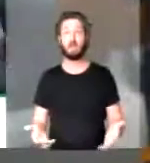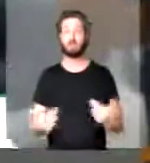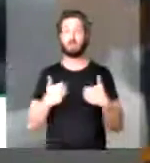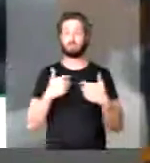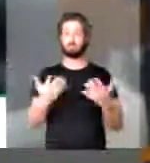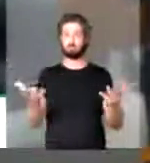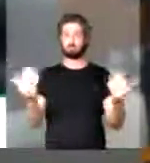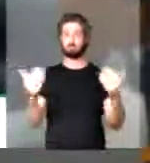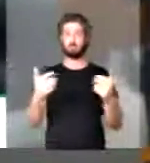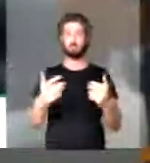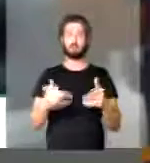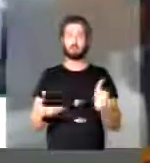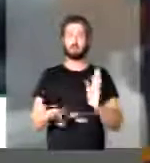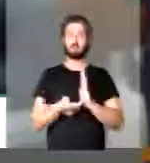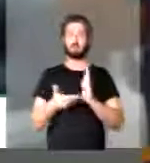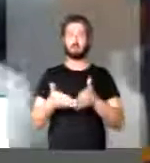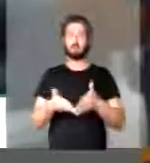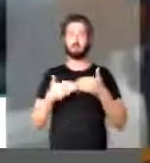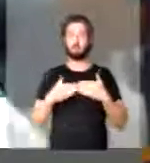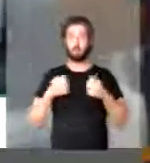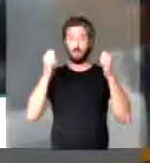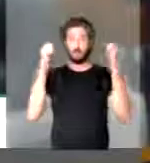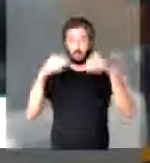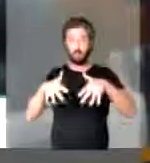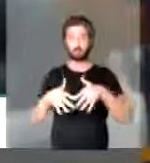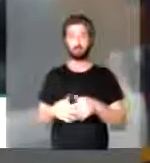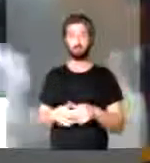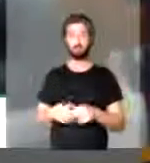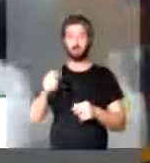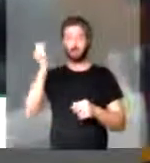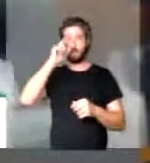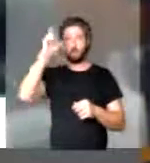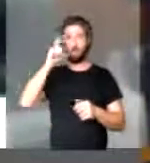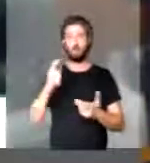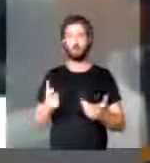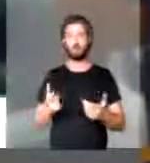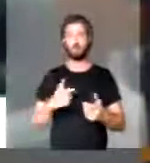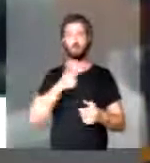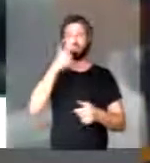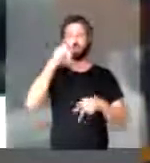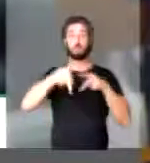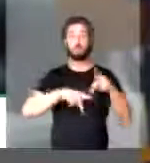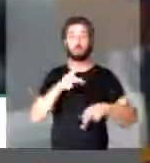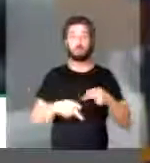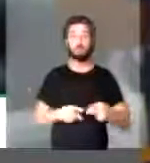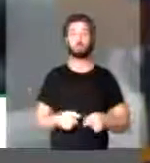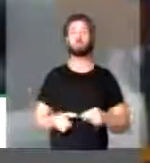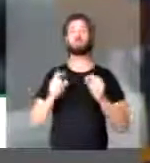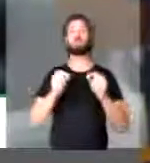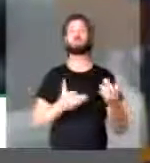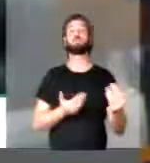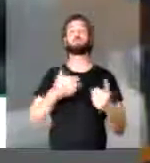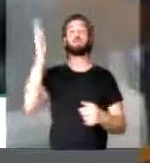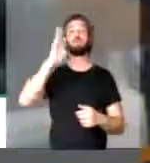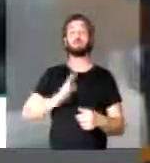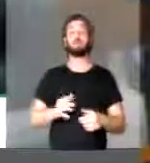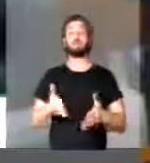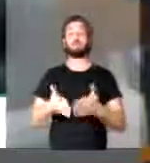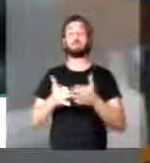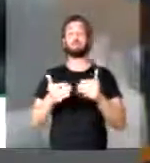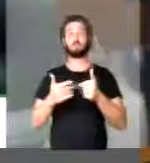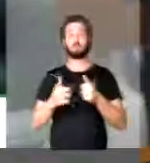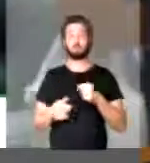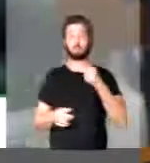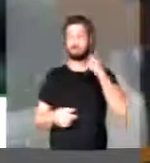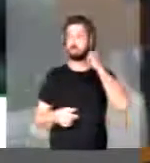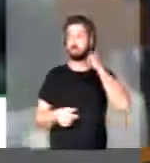quero chamar essa casa para que fique atenta e acordada às vozes das ruas e aquilo que a juventude brasileira clama,